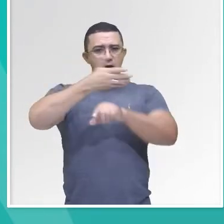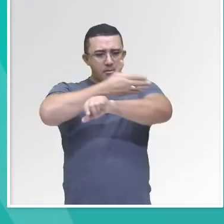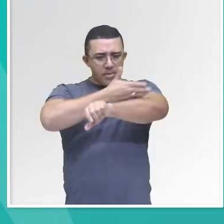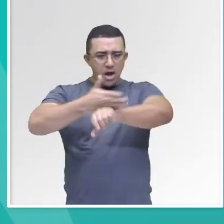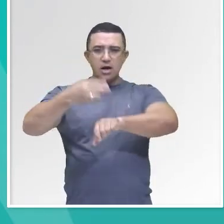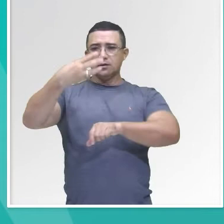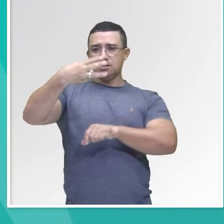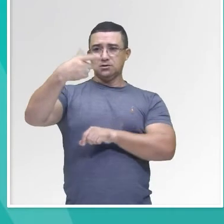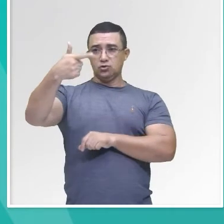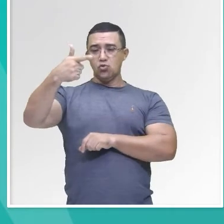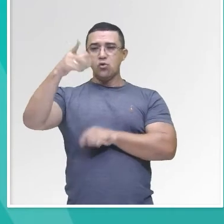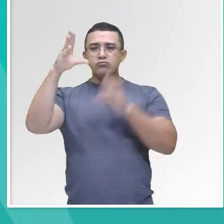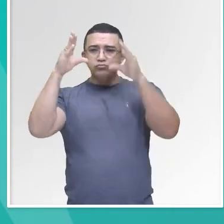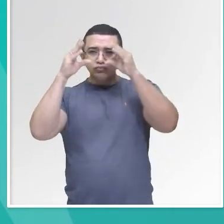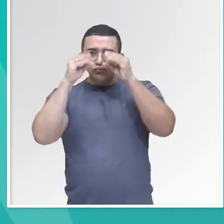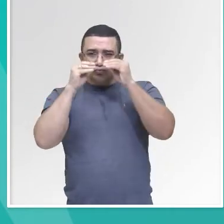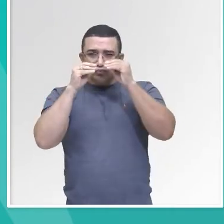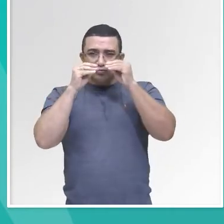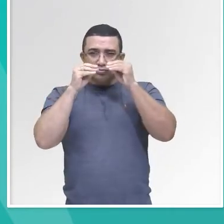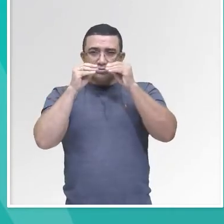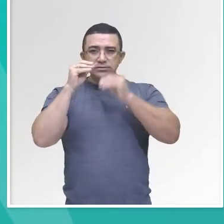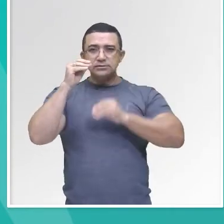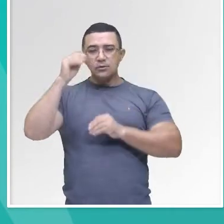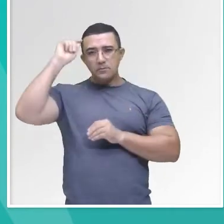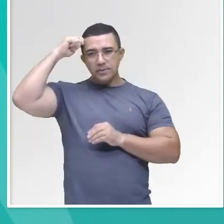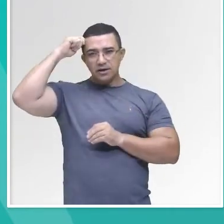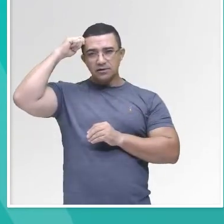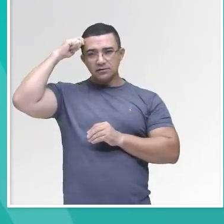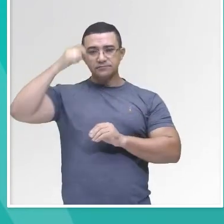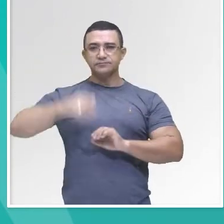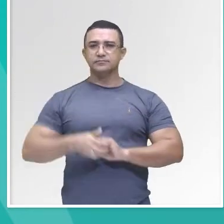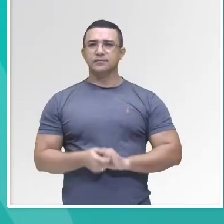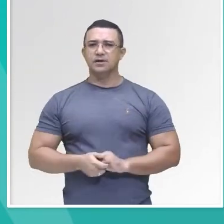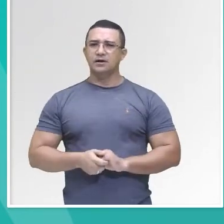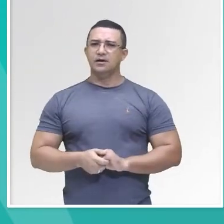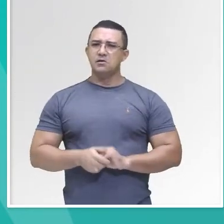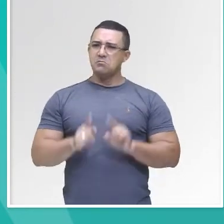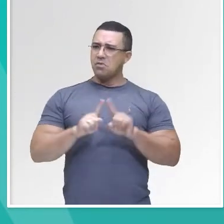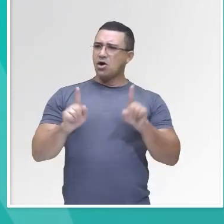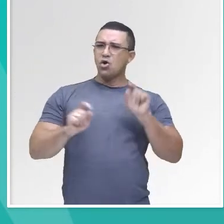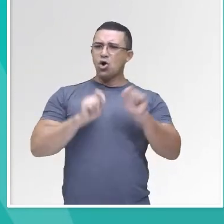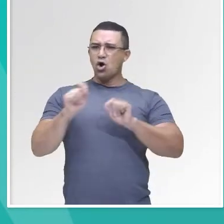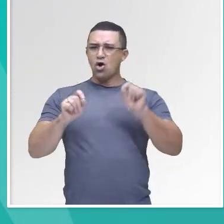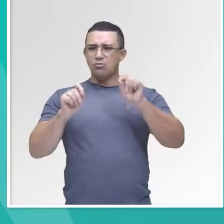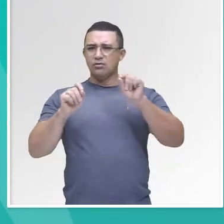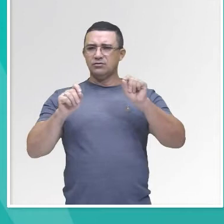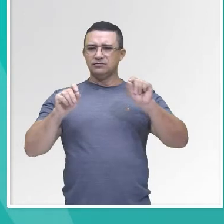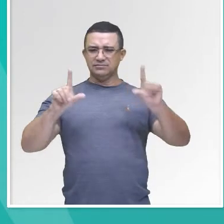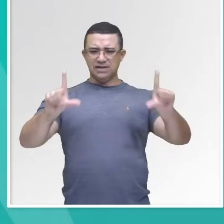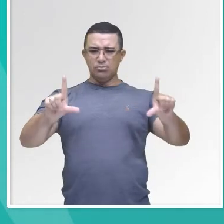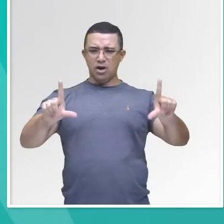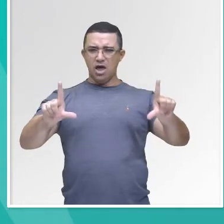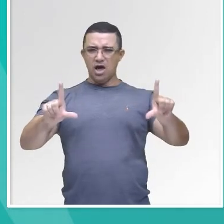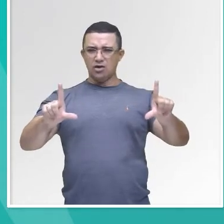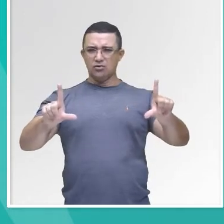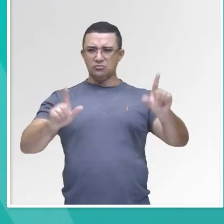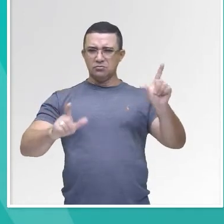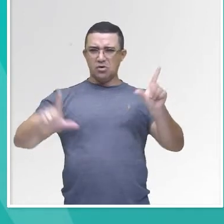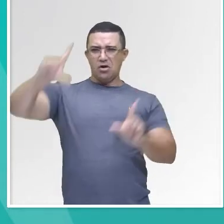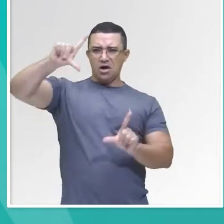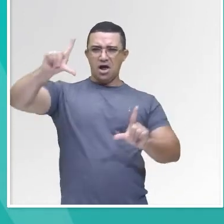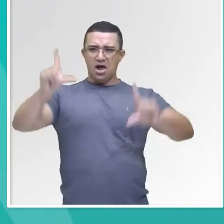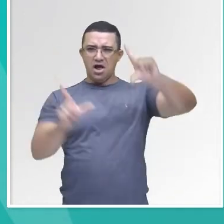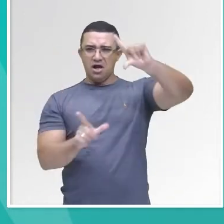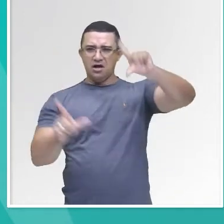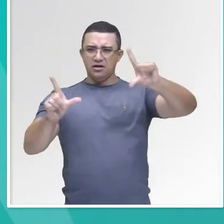negras. E aí vocês devem se perguntar, professora, mas como é que a gente posiciona o tabuleiro? É de qualquer forma? Posso